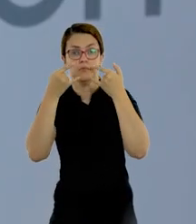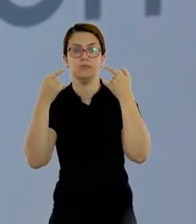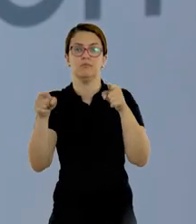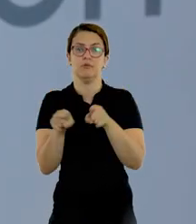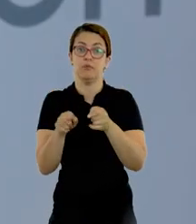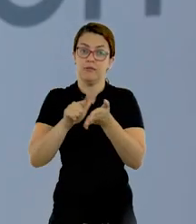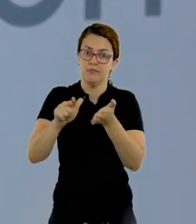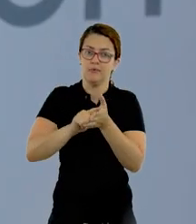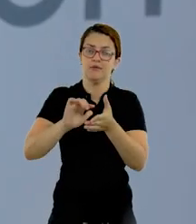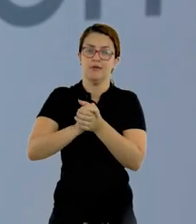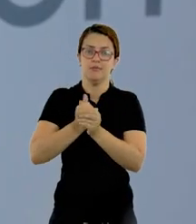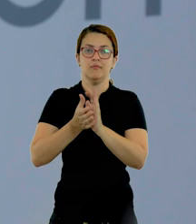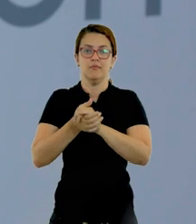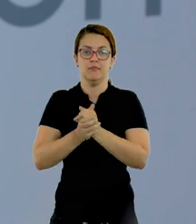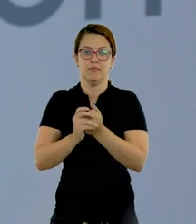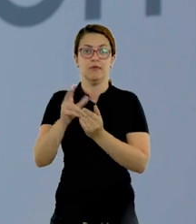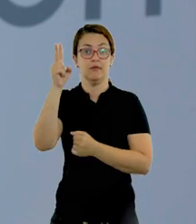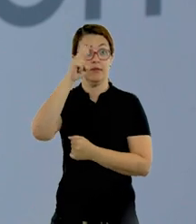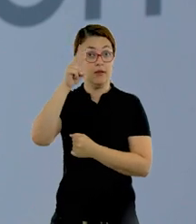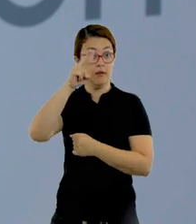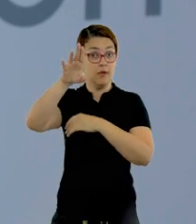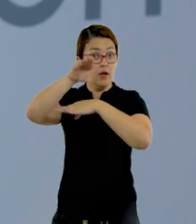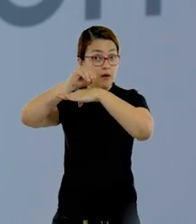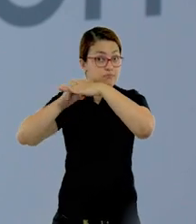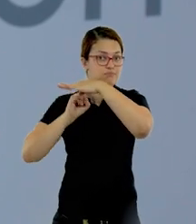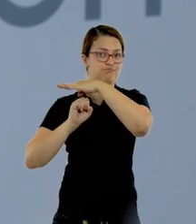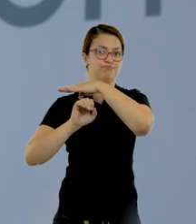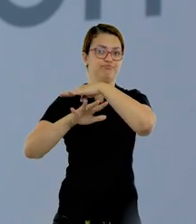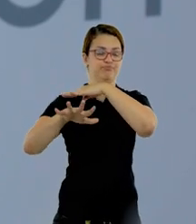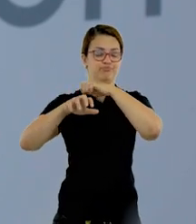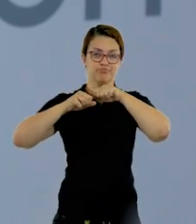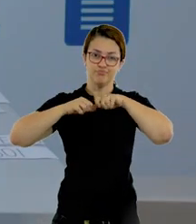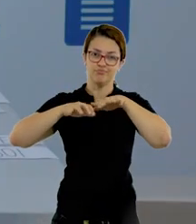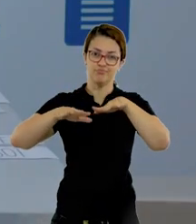sair, usem máscara e mantenham a higiene